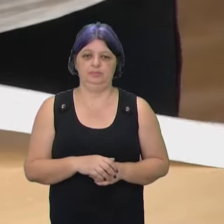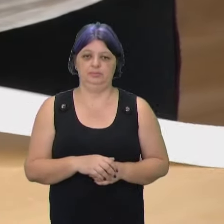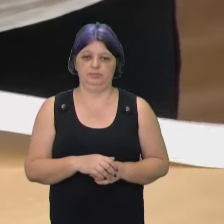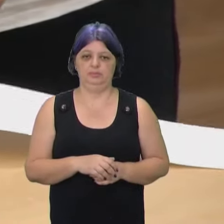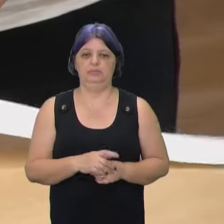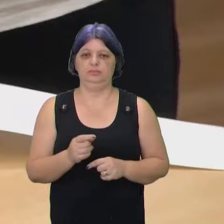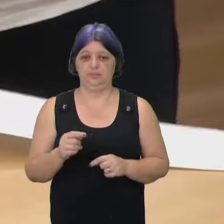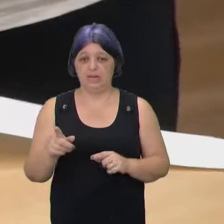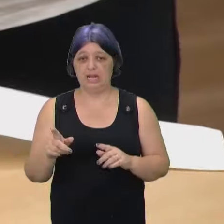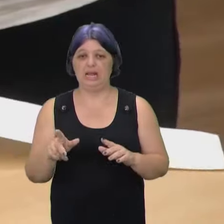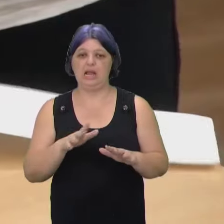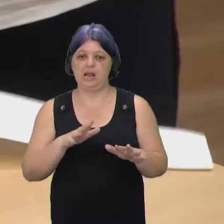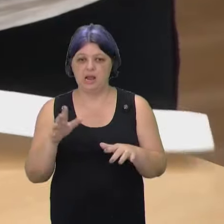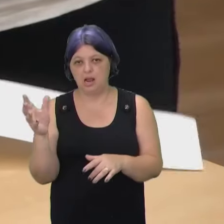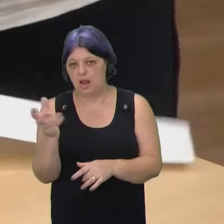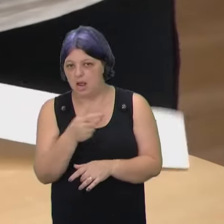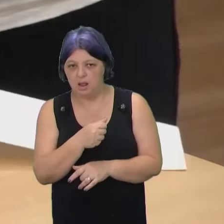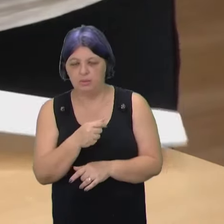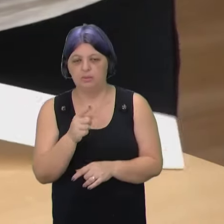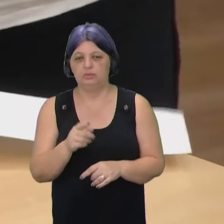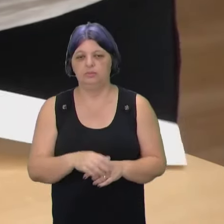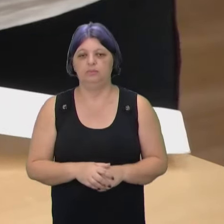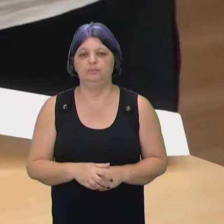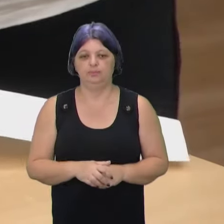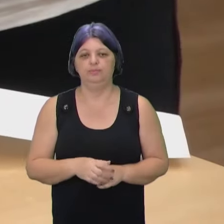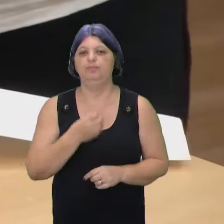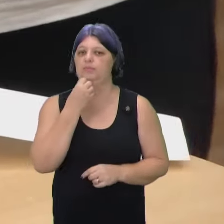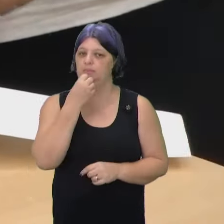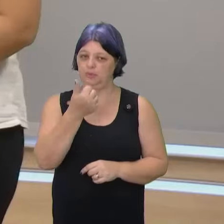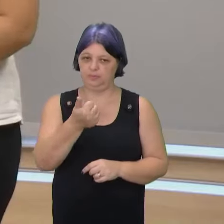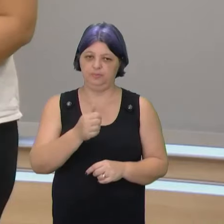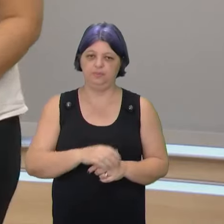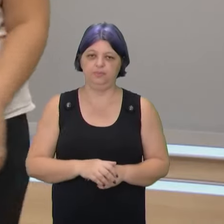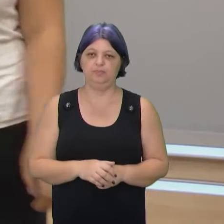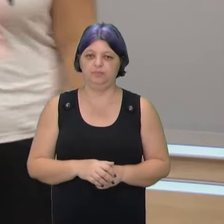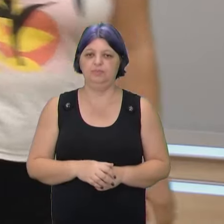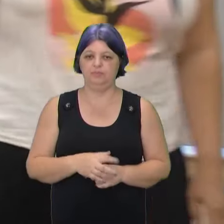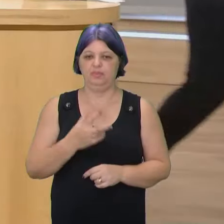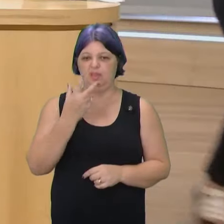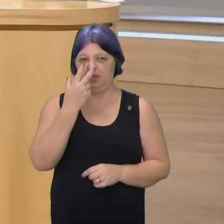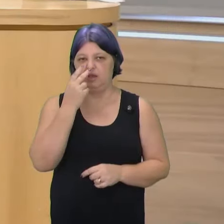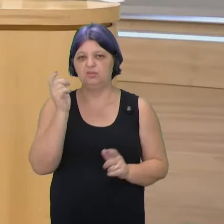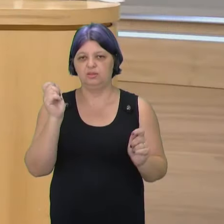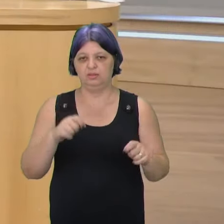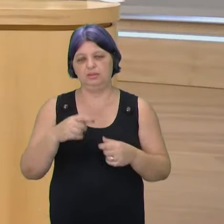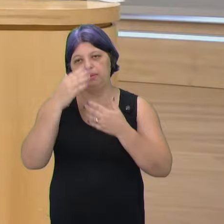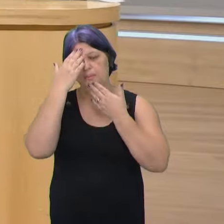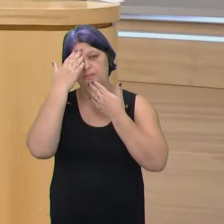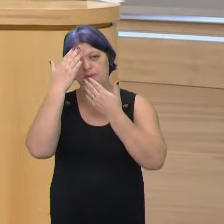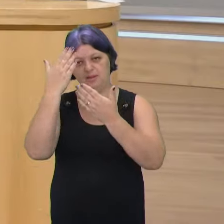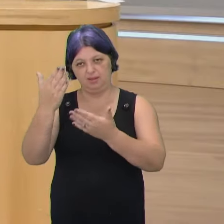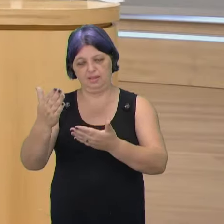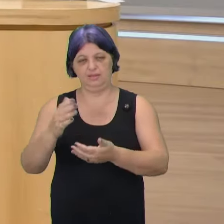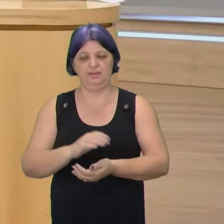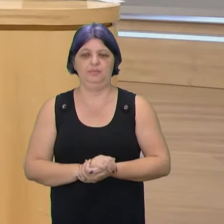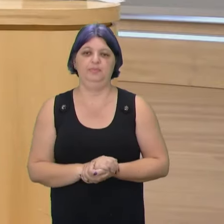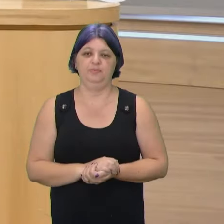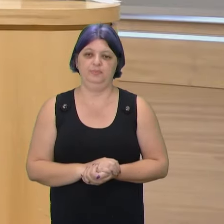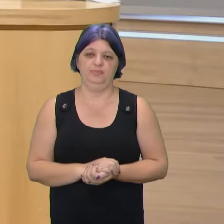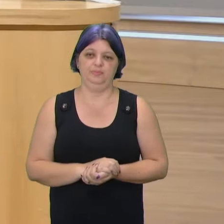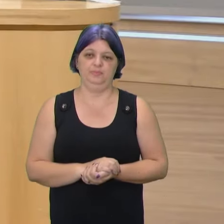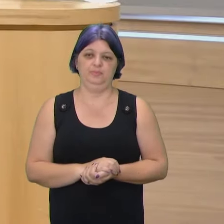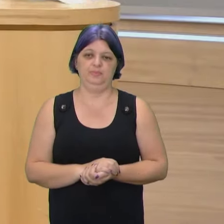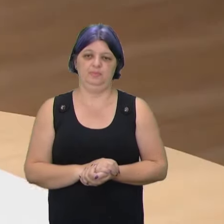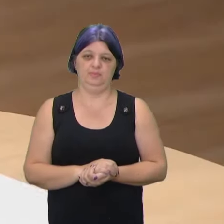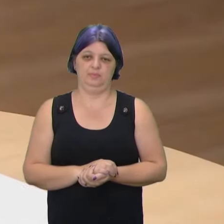Ó, quanto mais rápido eu passo... Aê, tá bom. Acho que já dá pra gente ver. Obrigada, Nayane. Eu vou tirar essa